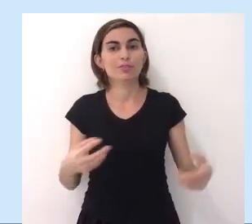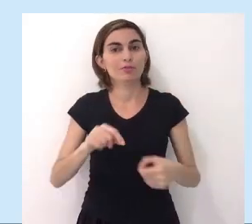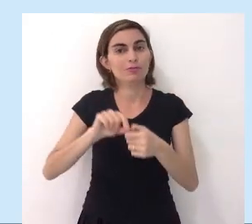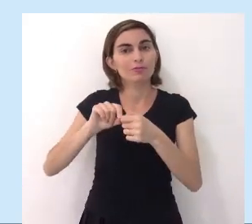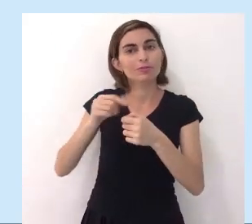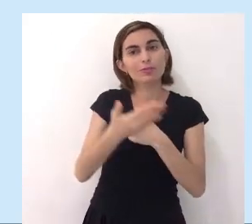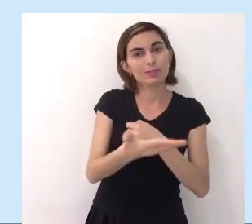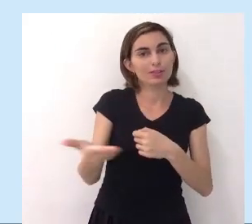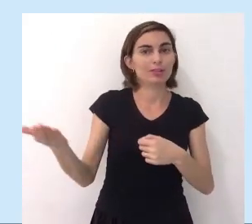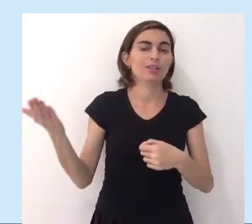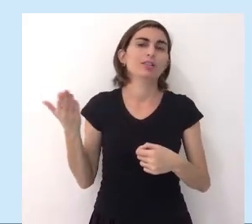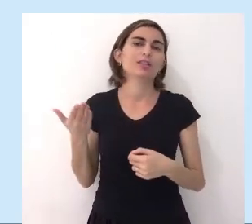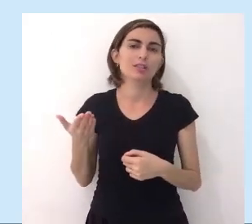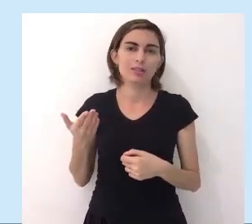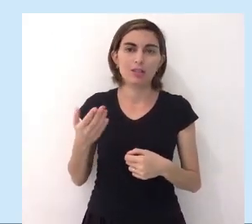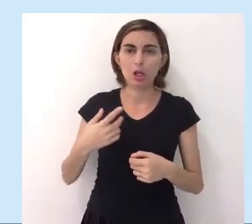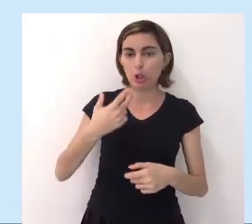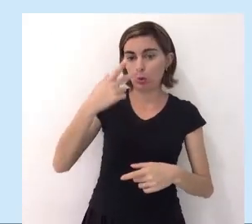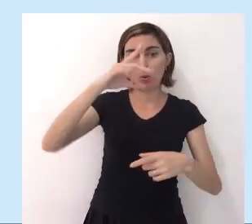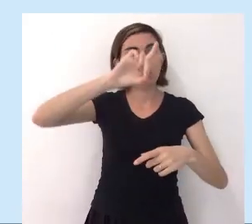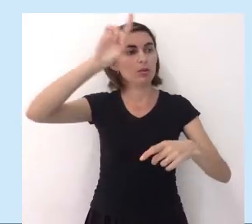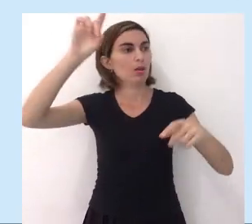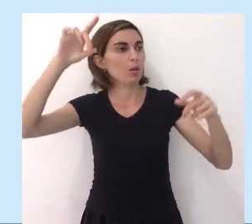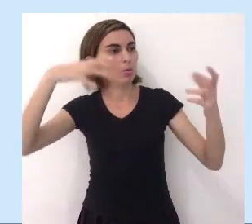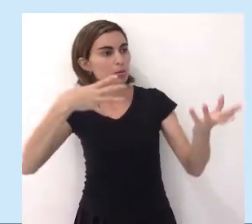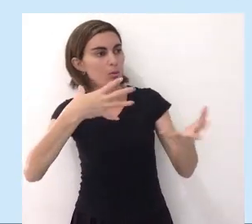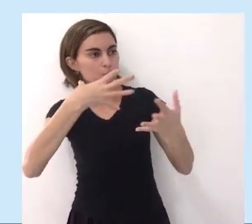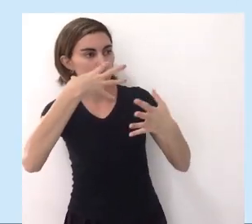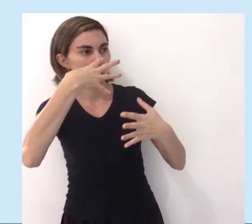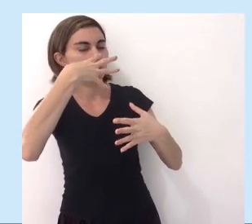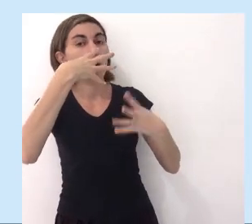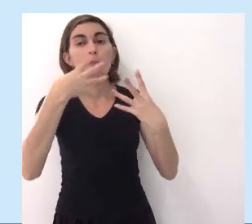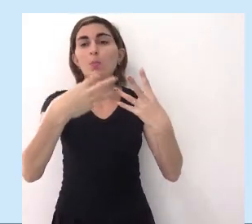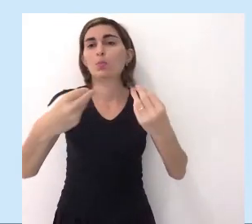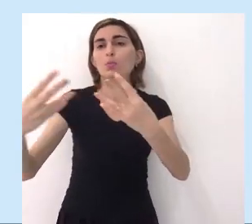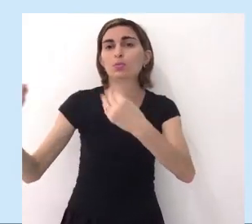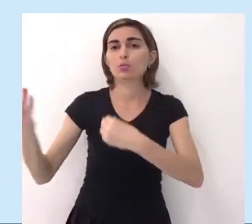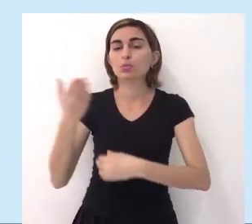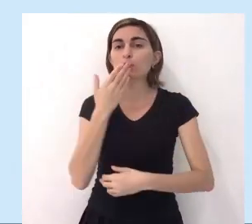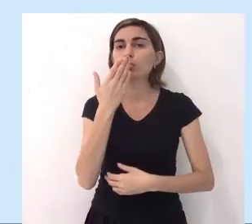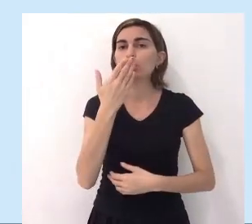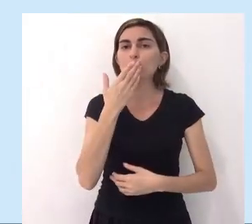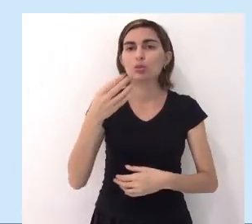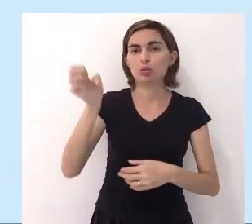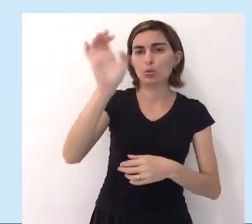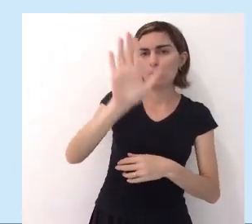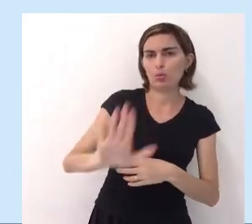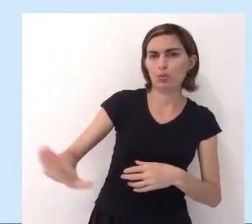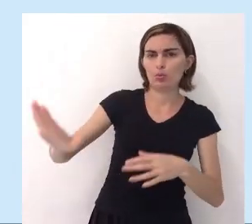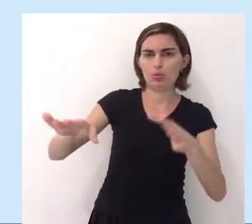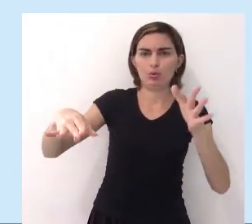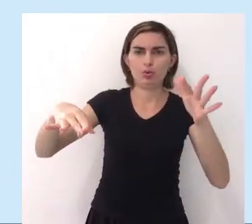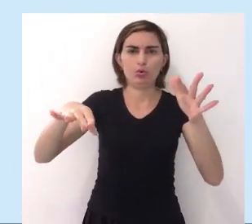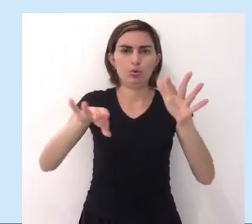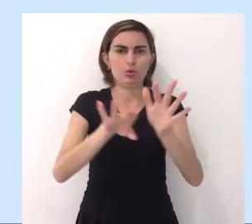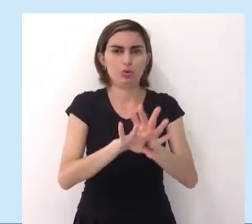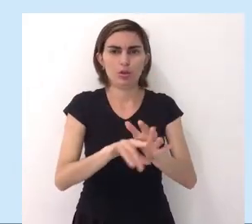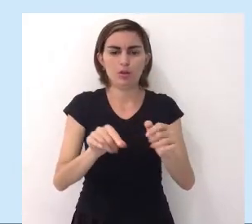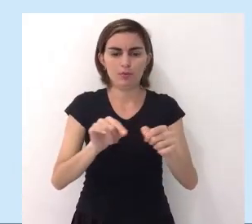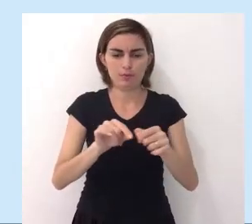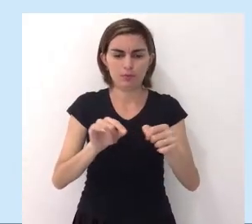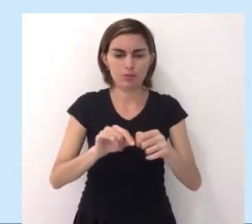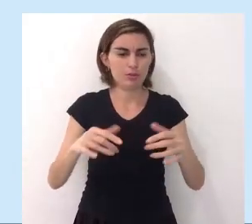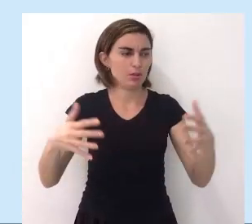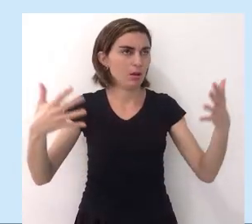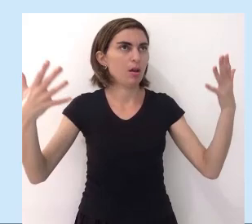deles um deus, né? Muitos índios, né? Quando os europeus chegavam, né? Faziam aquele